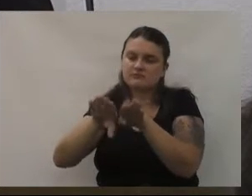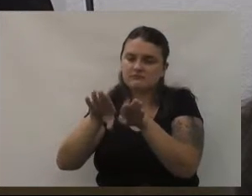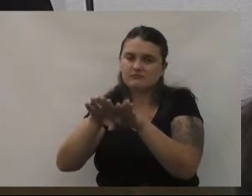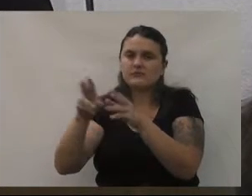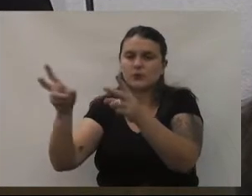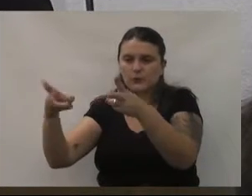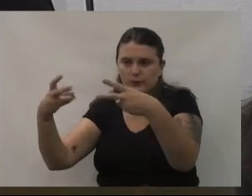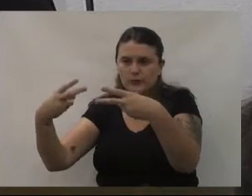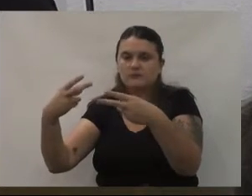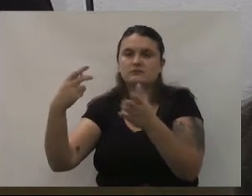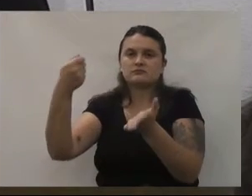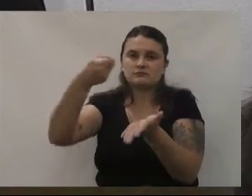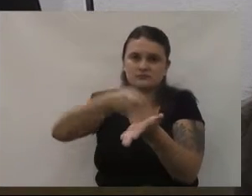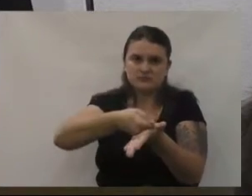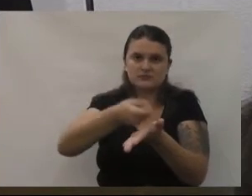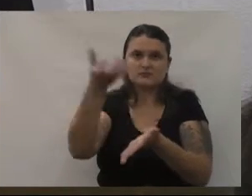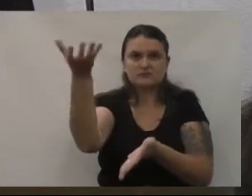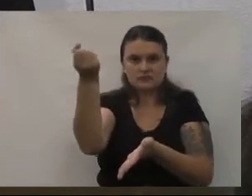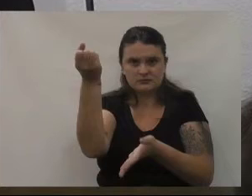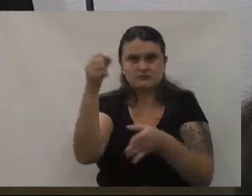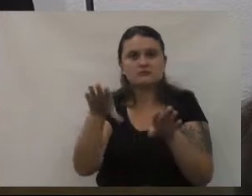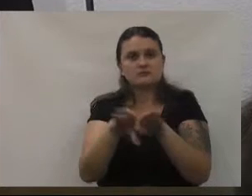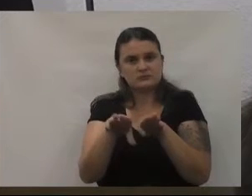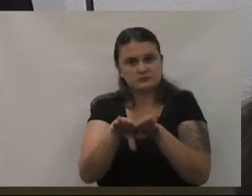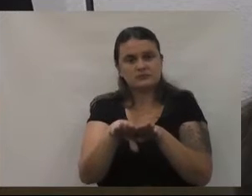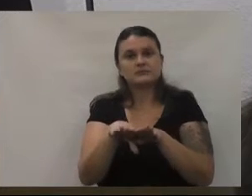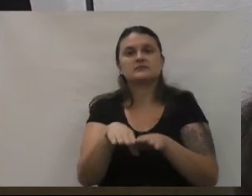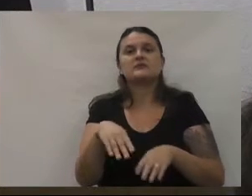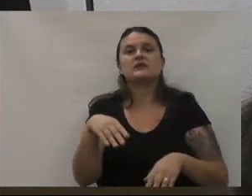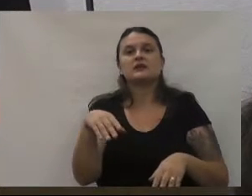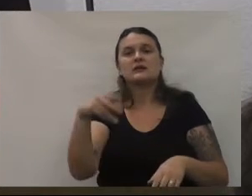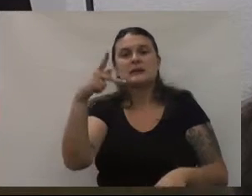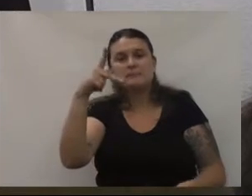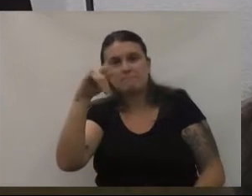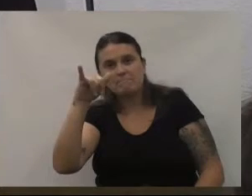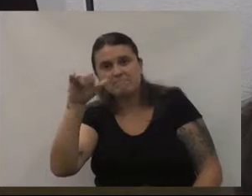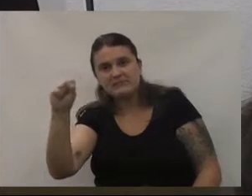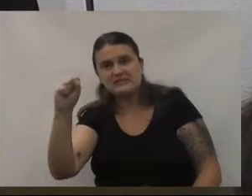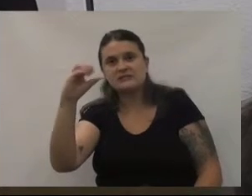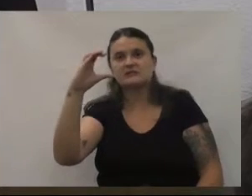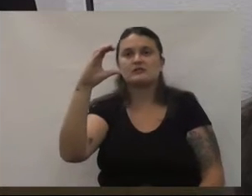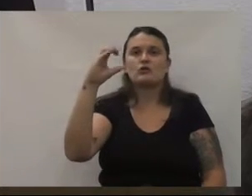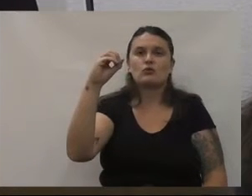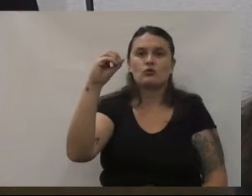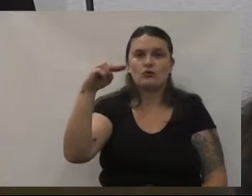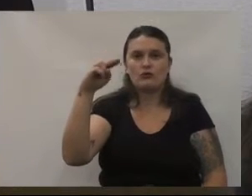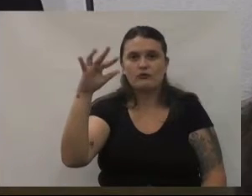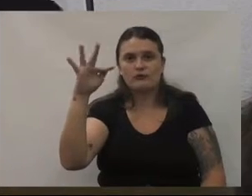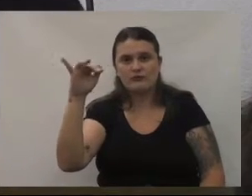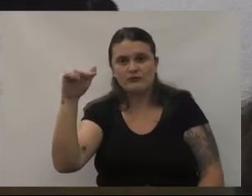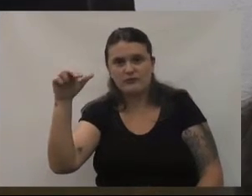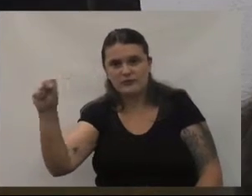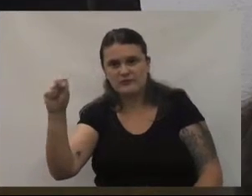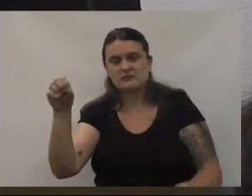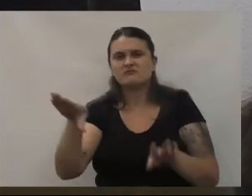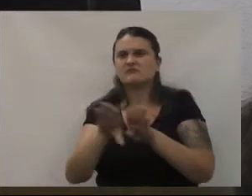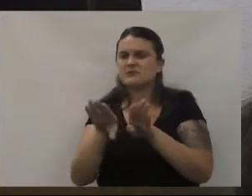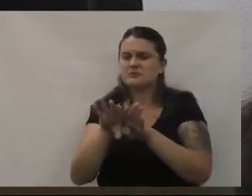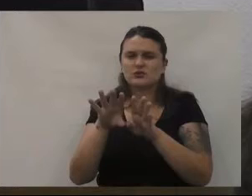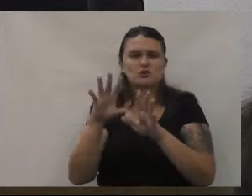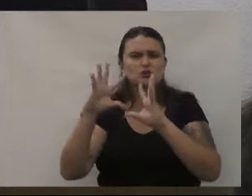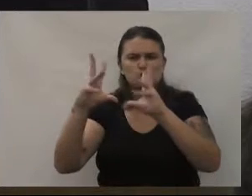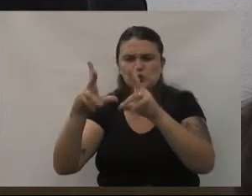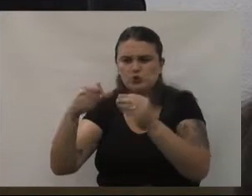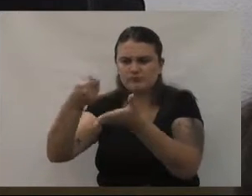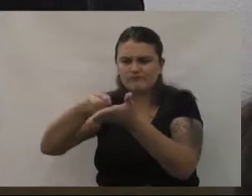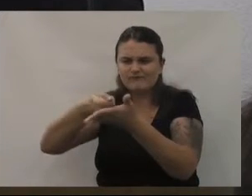contribuição para a Seguridade Social. Tem sobre o PIS, sobre o COFINS, sobre a contribuição social, sobre o